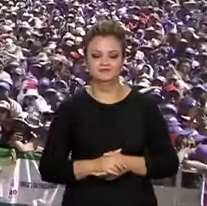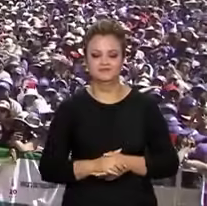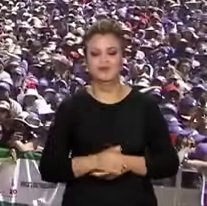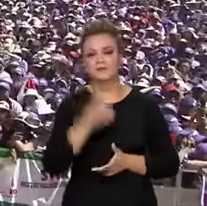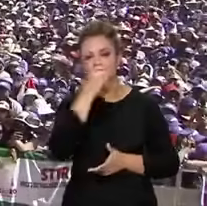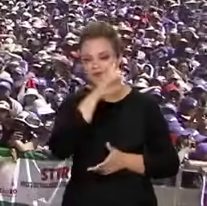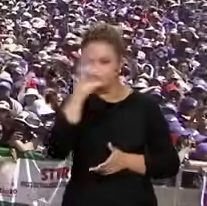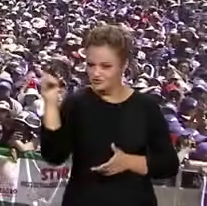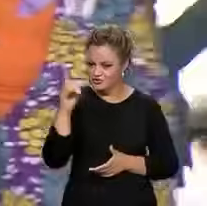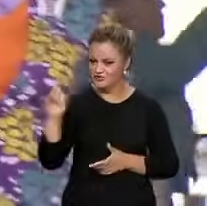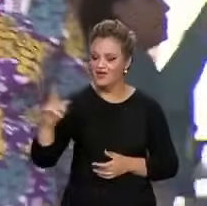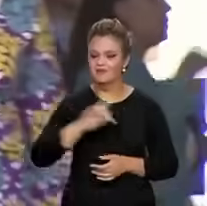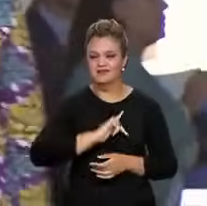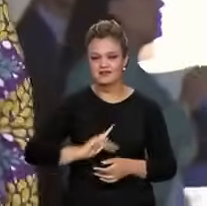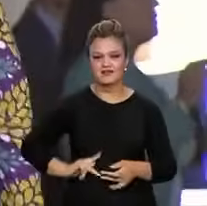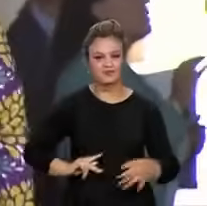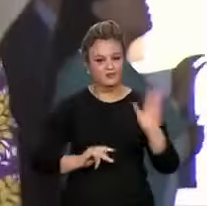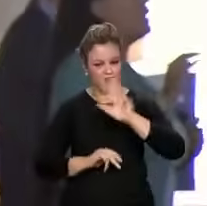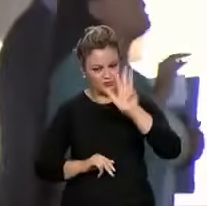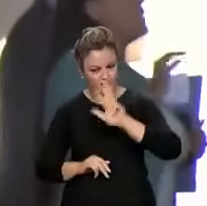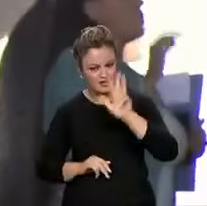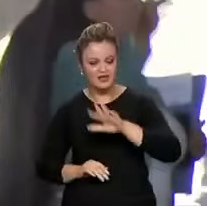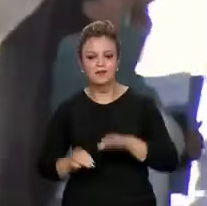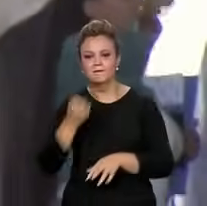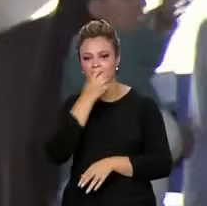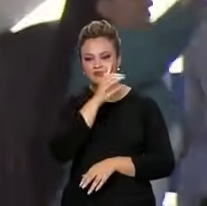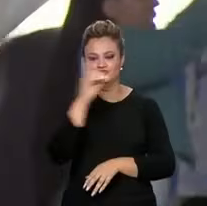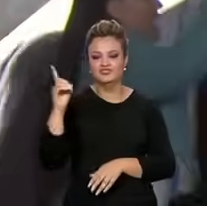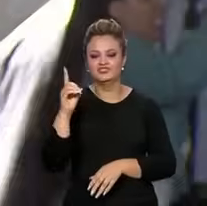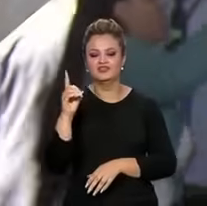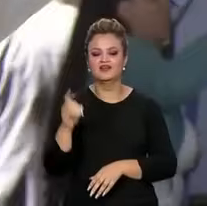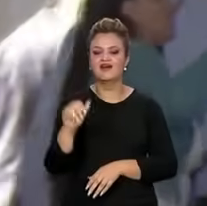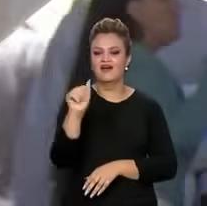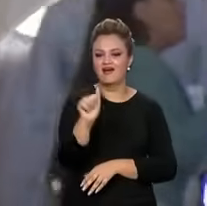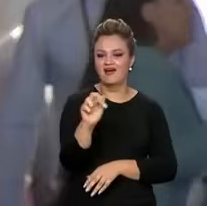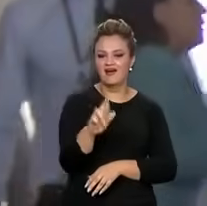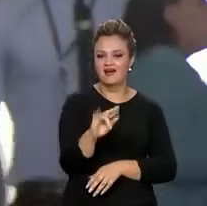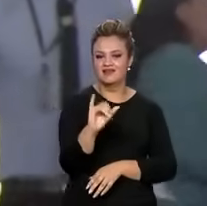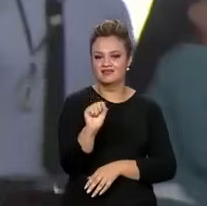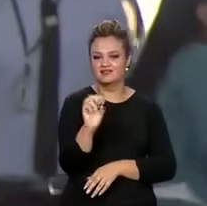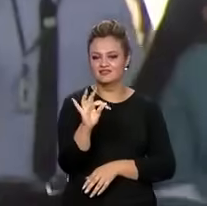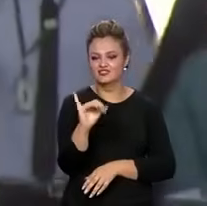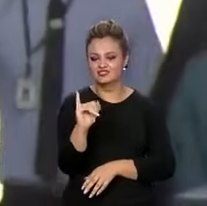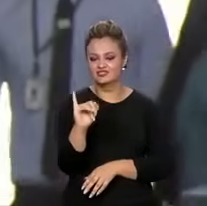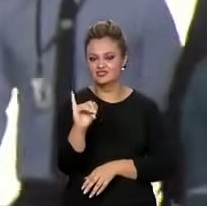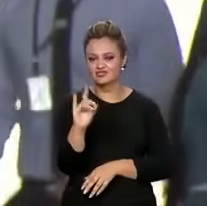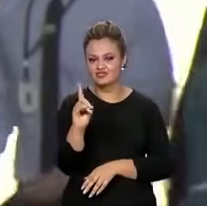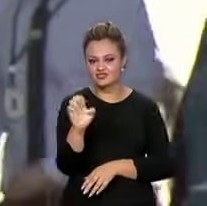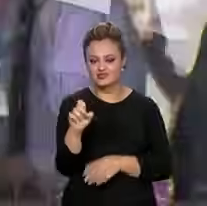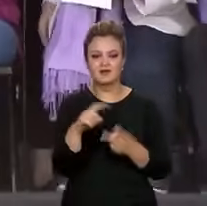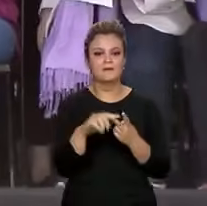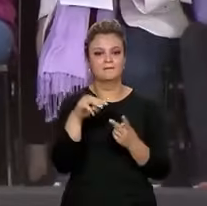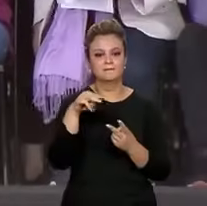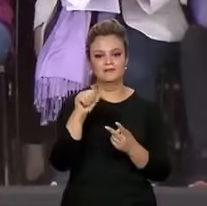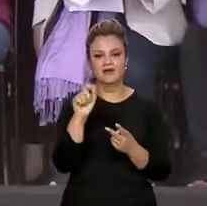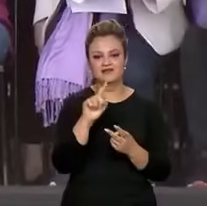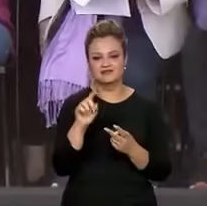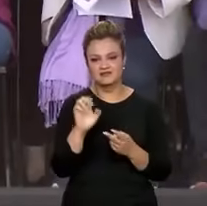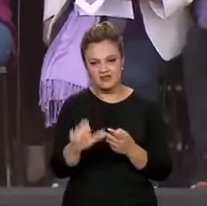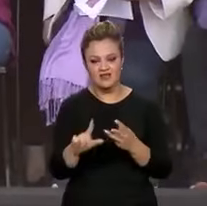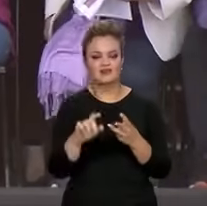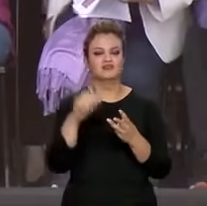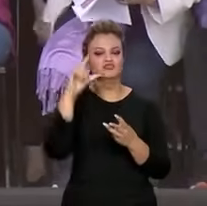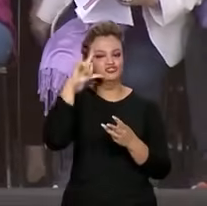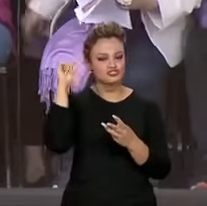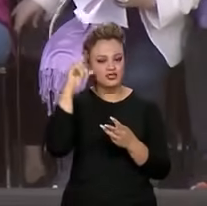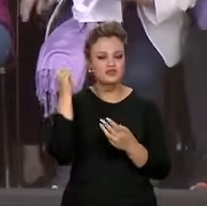Bom dia presidente Lula Bom dia Aristides Mazé companheira janja